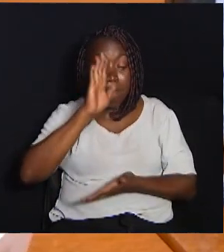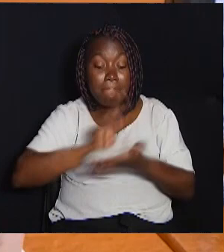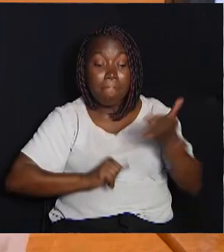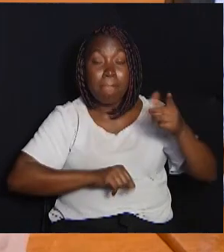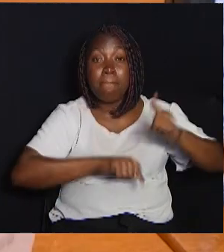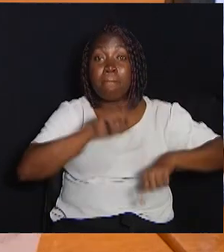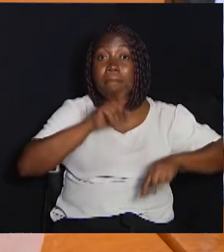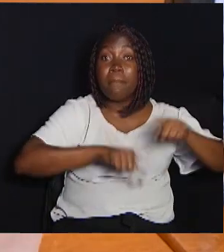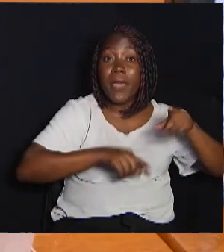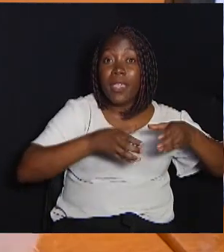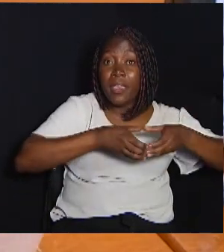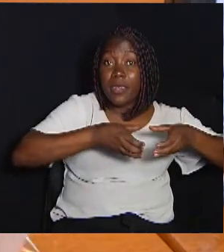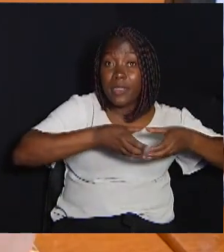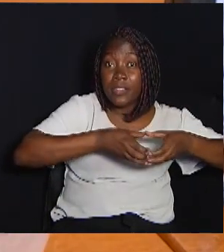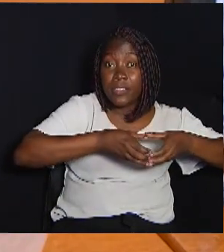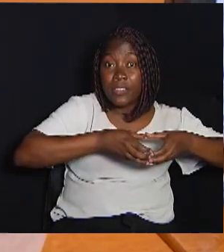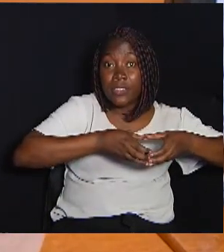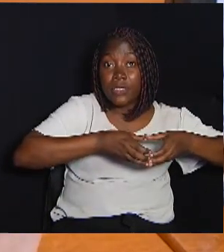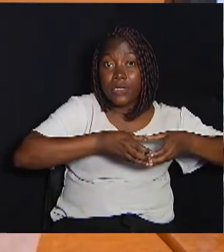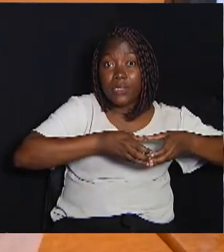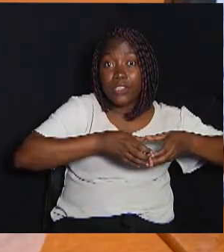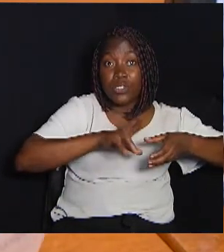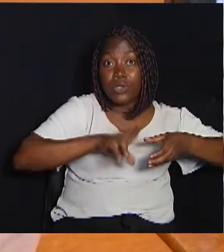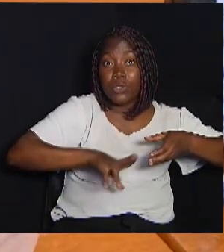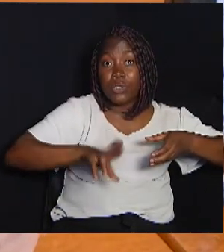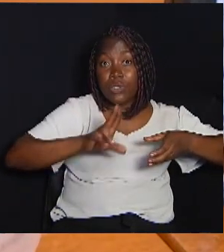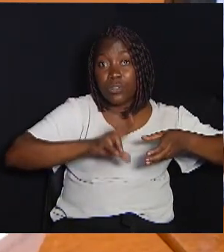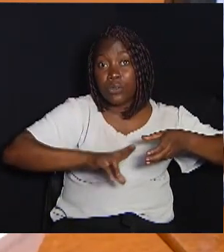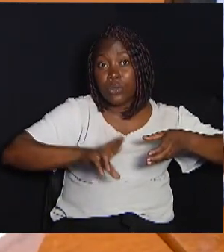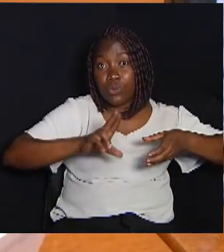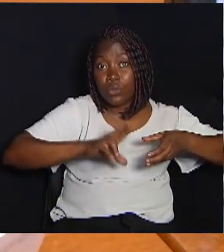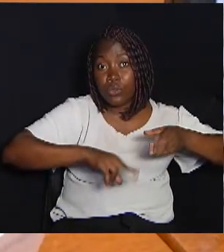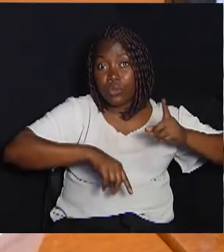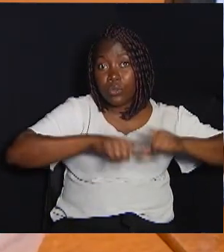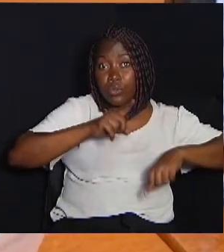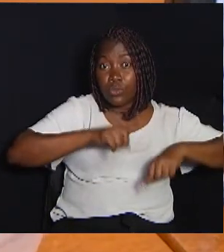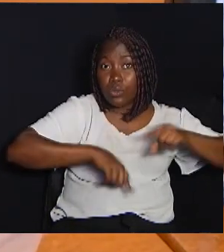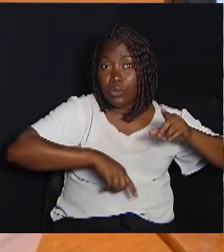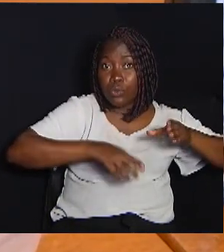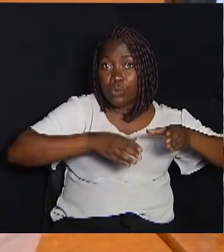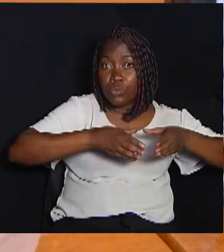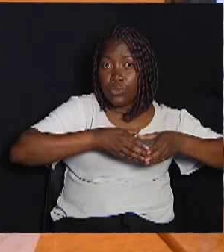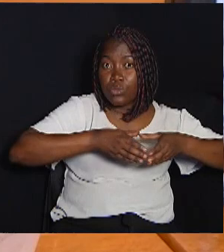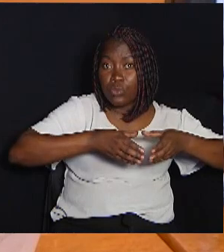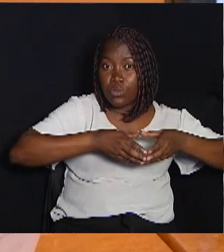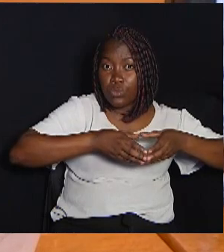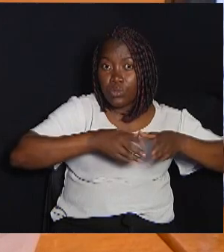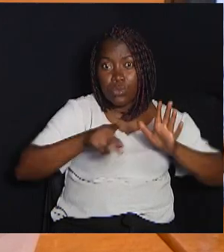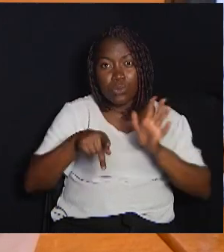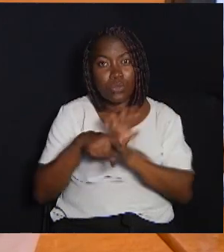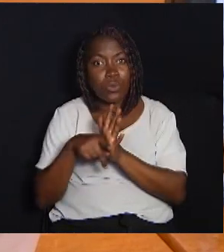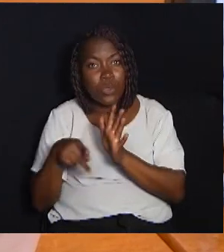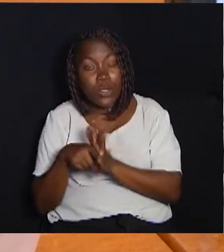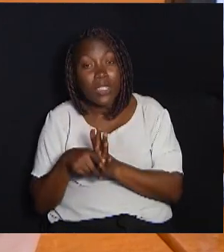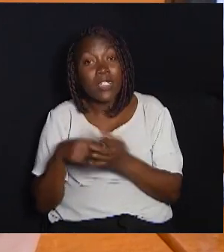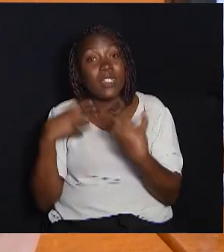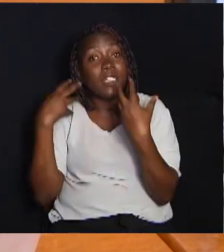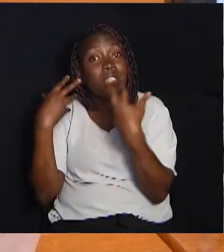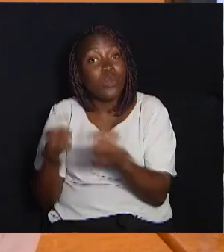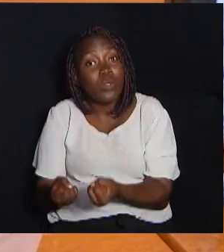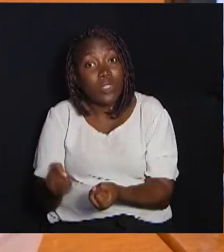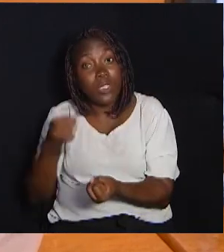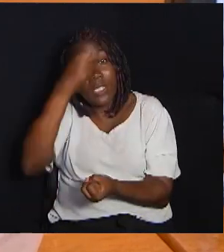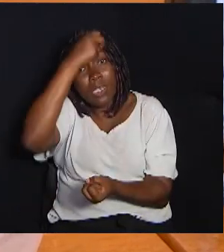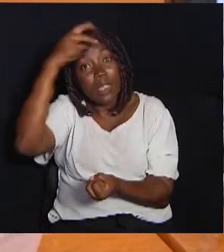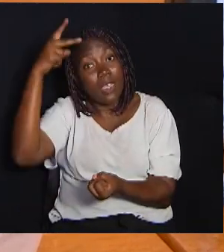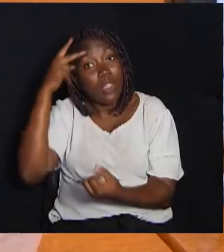classe de bens de uso de bens dominicais e autoriza o município de Campinas a doar um